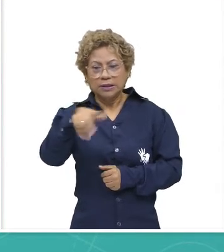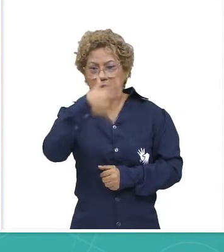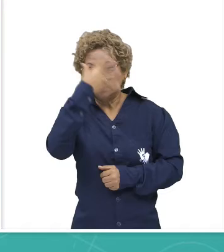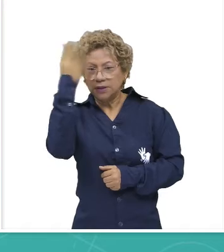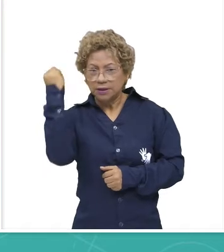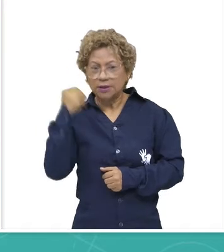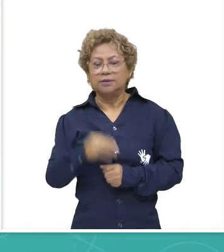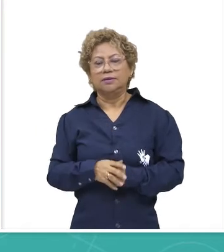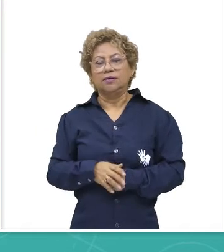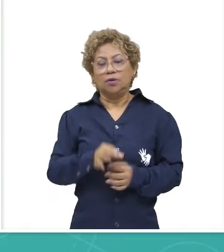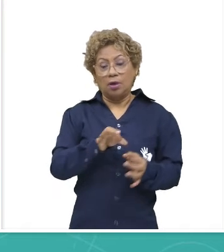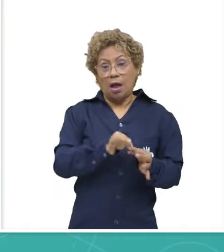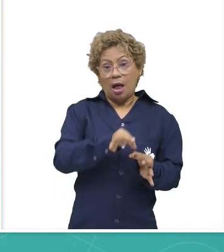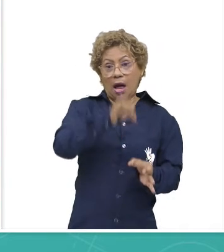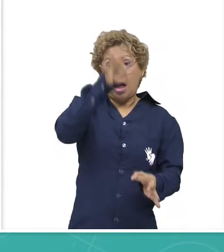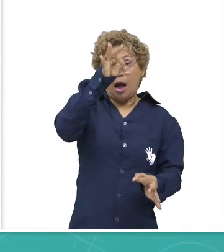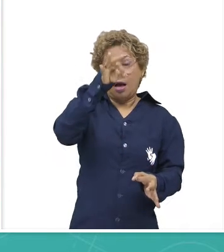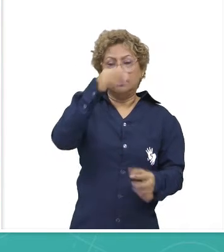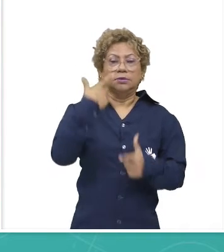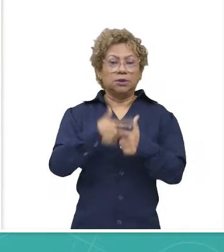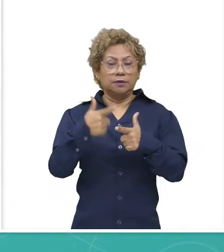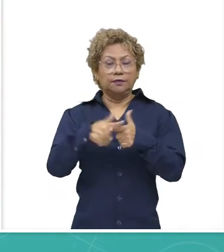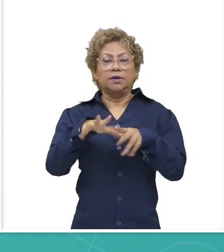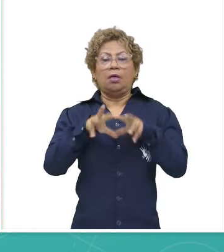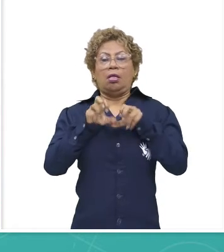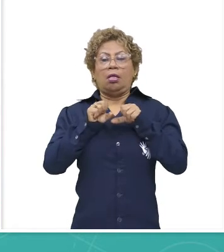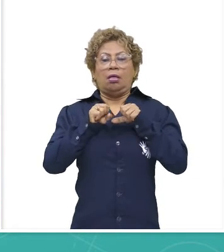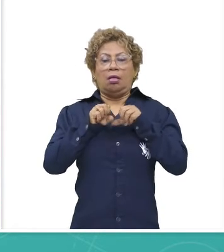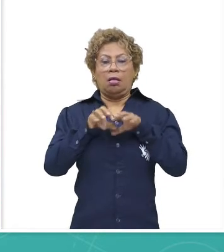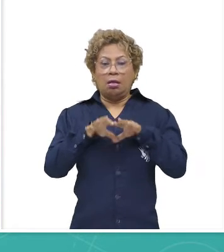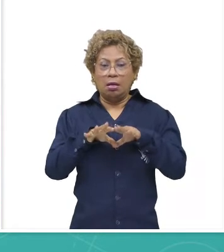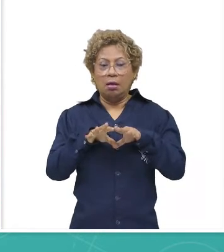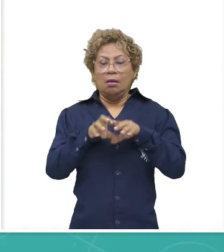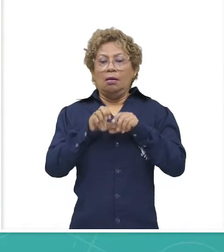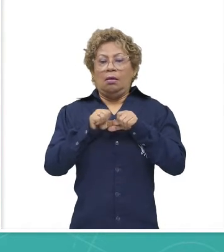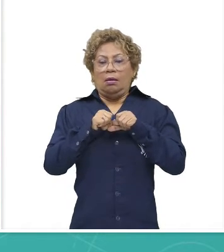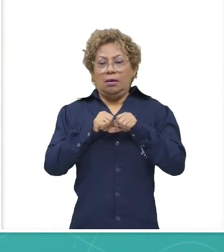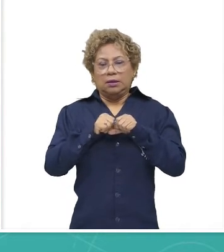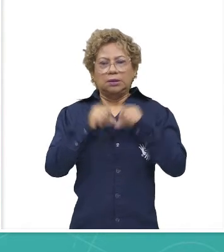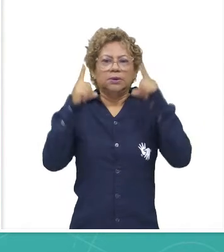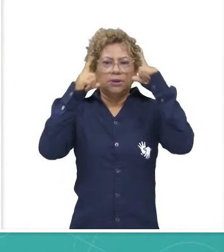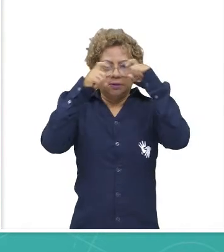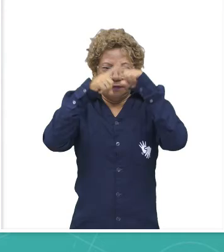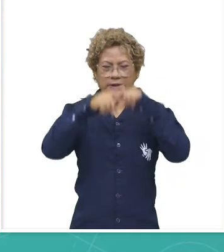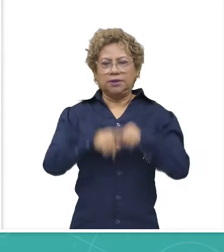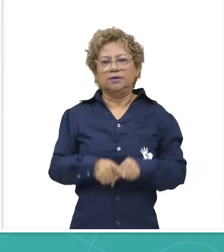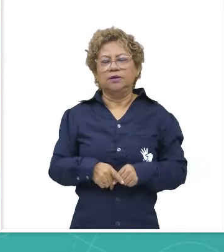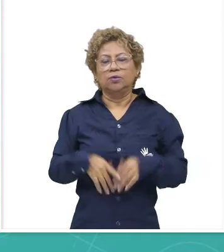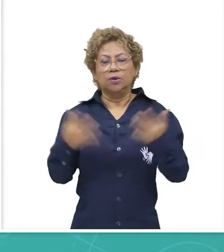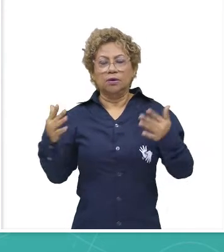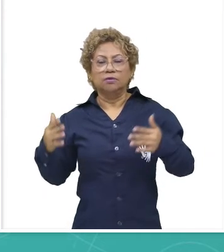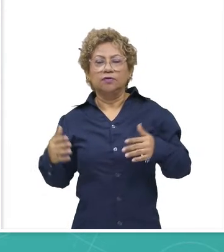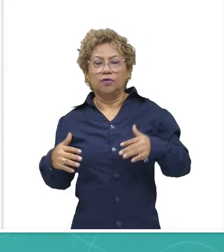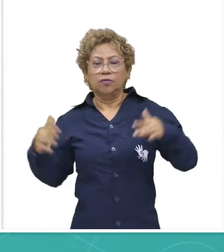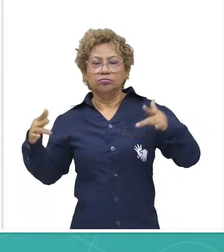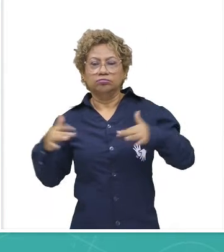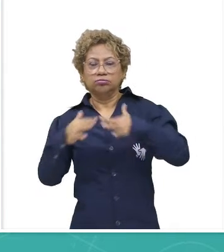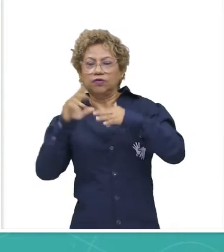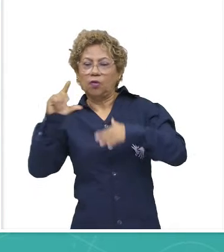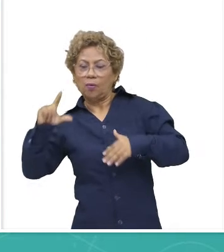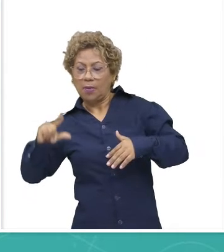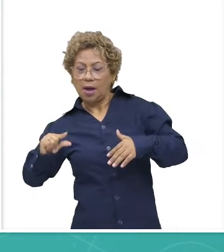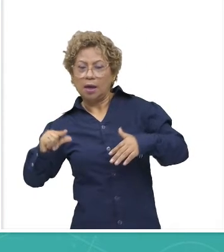quanto maior a altitude, menor a pressão. Baixou a